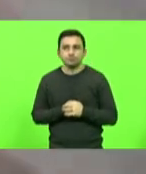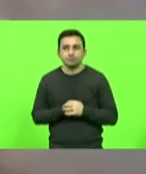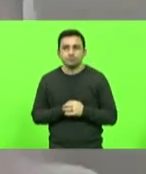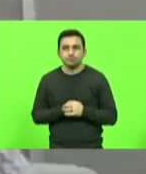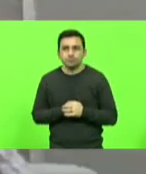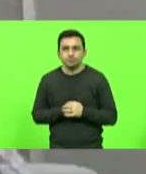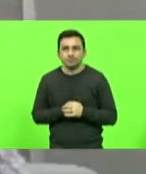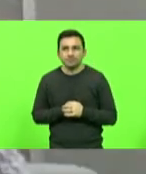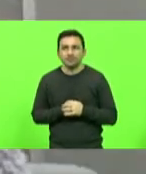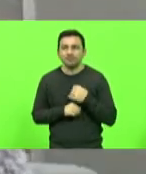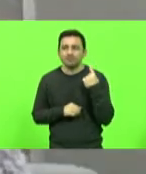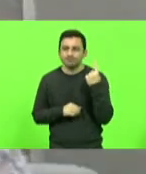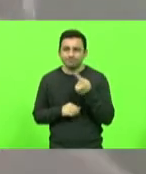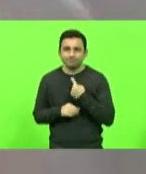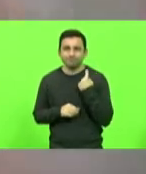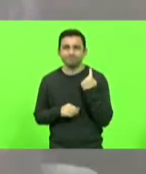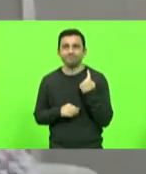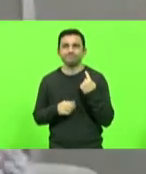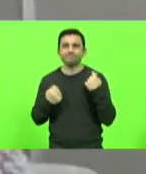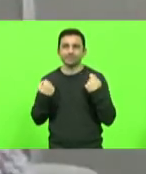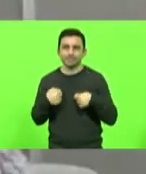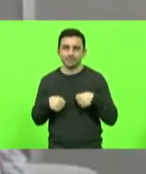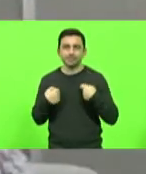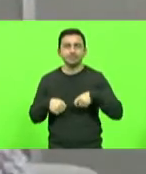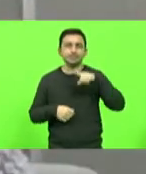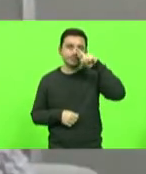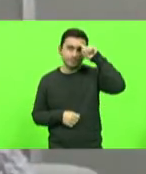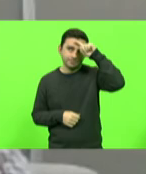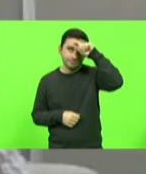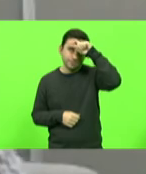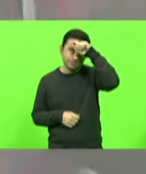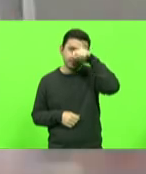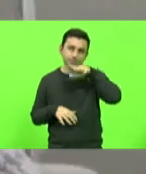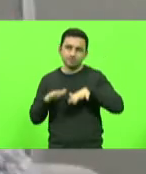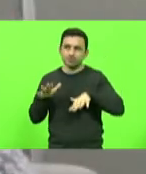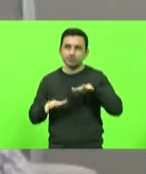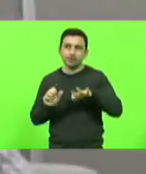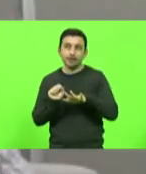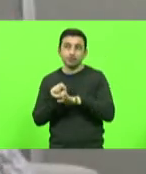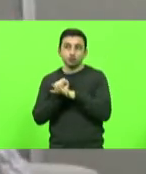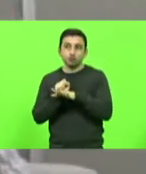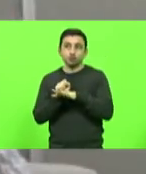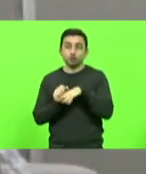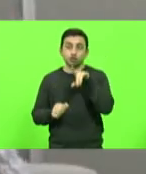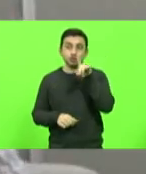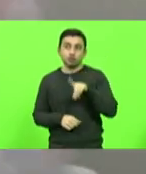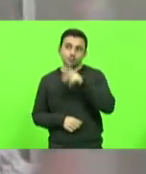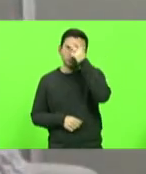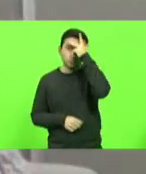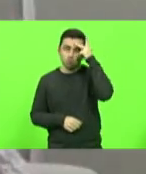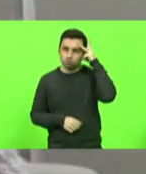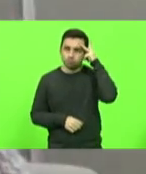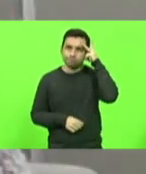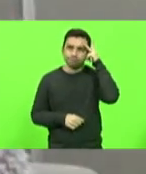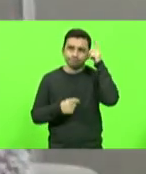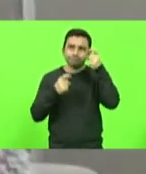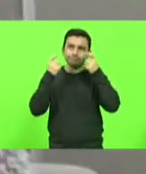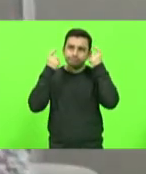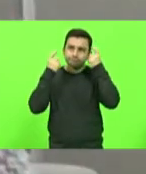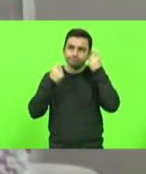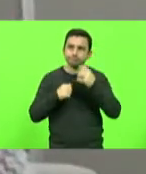que nos fazem muitas vezes ter dificuldade de garantir o direito das pessoas que nos procuram,